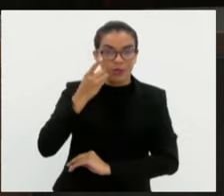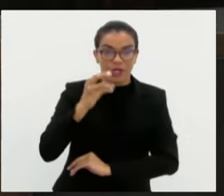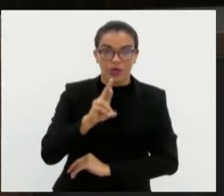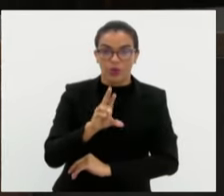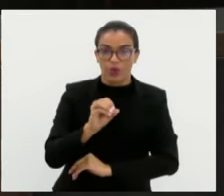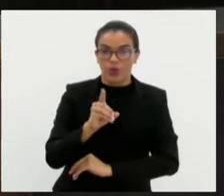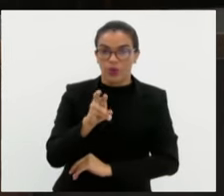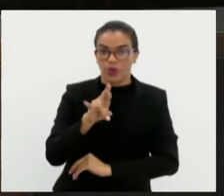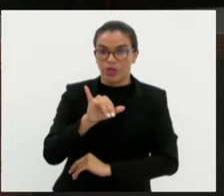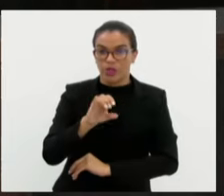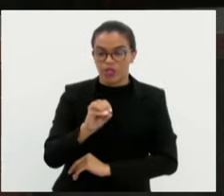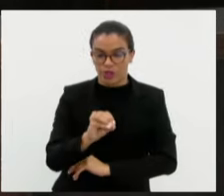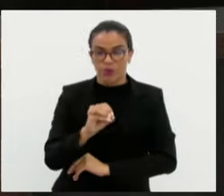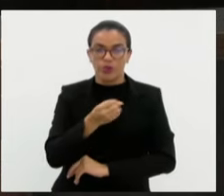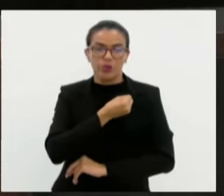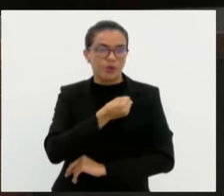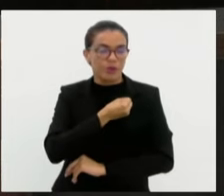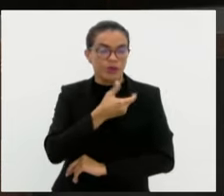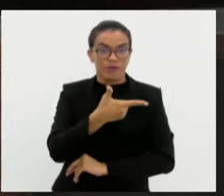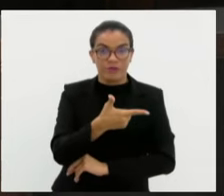número